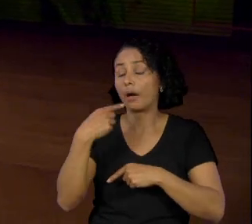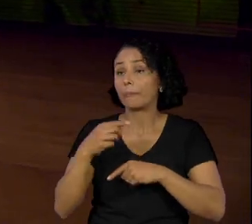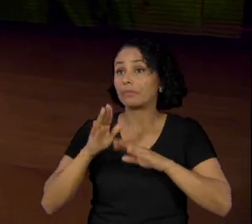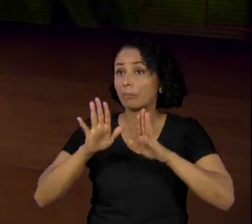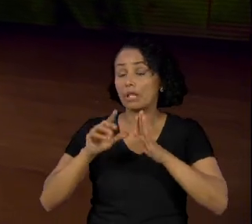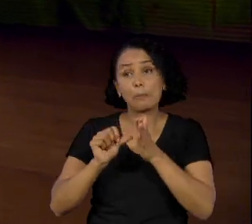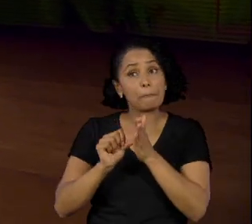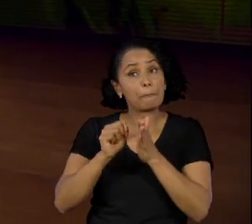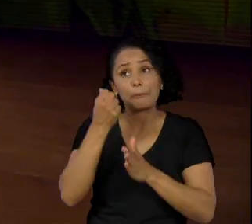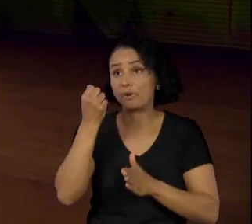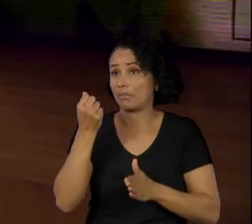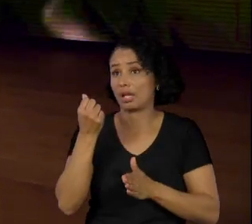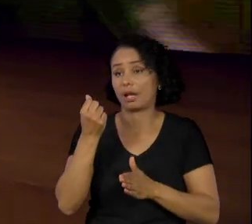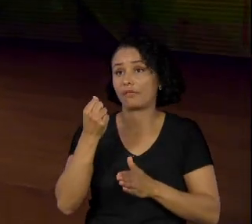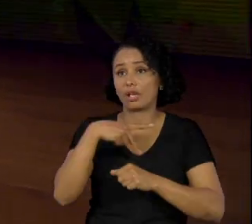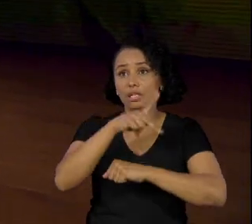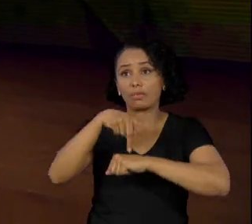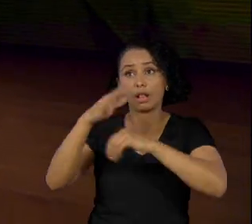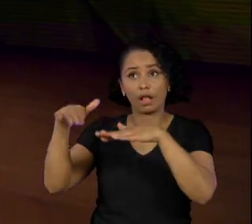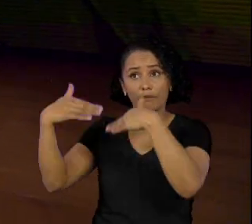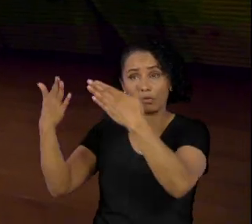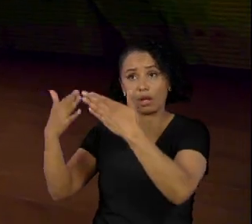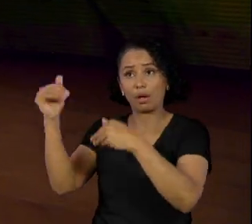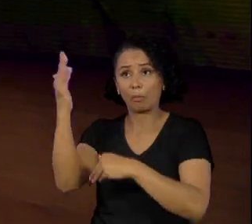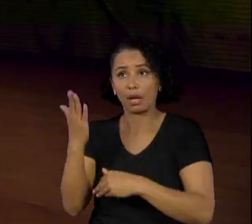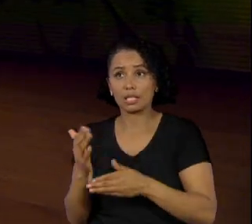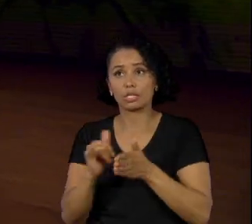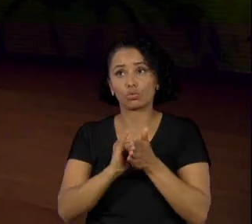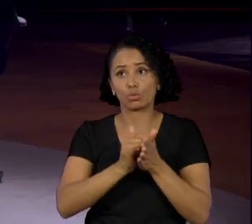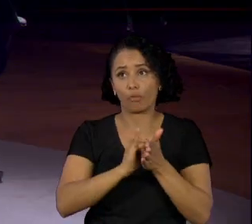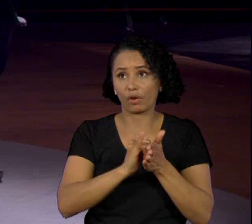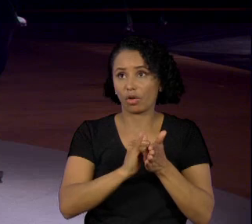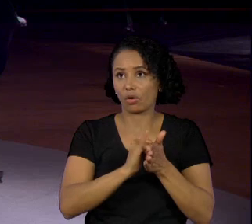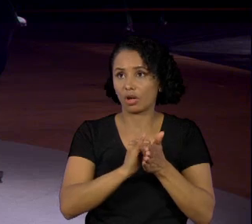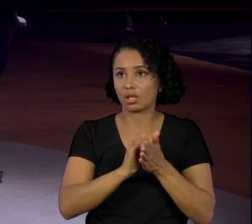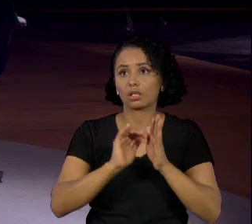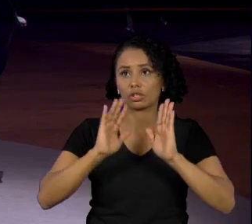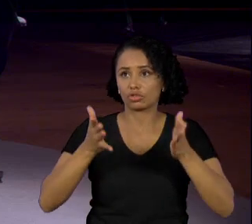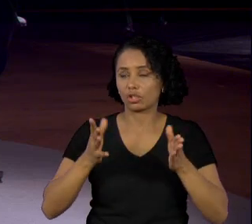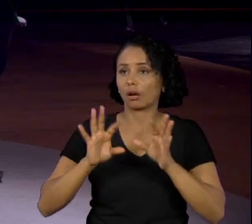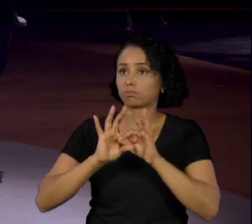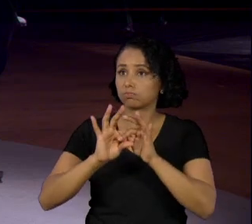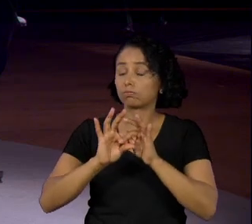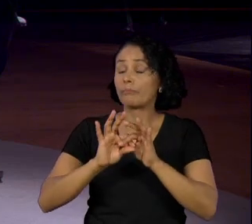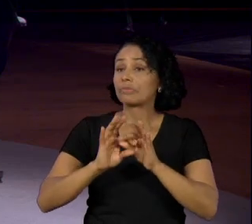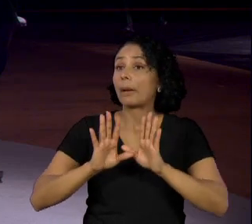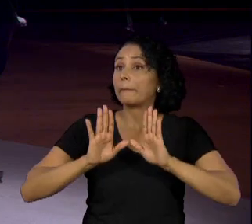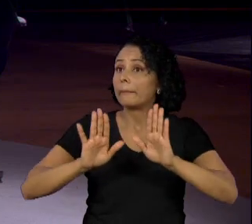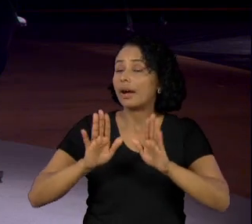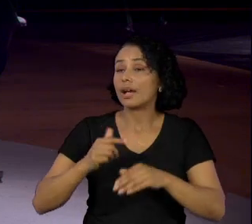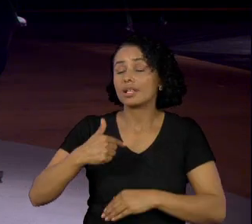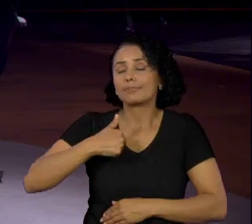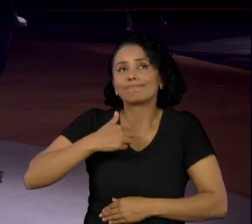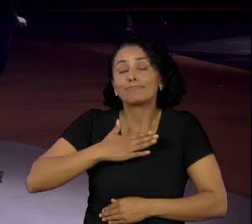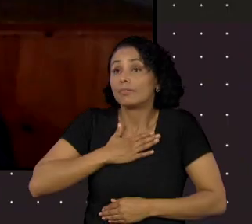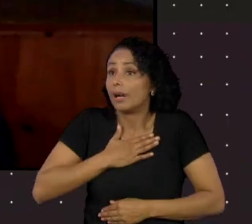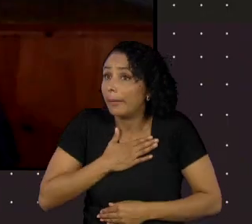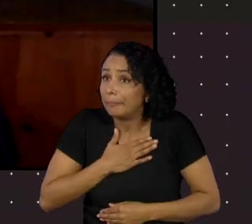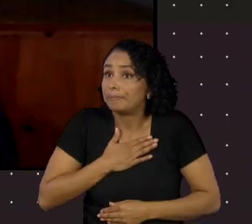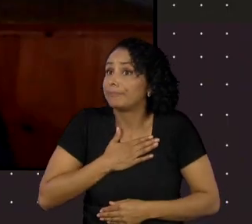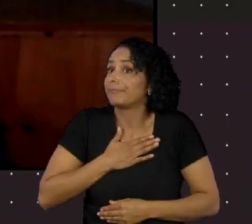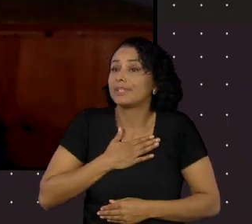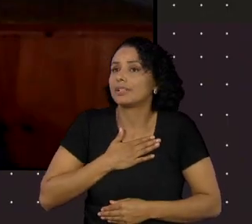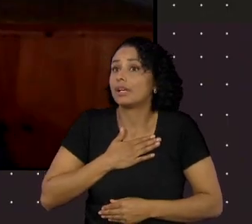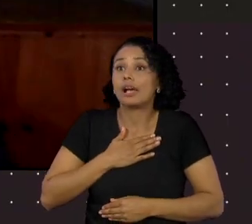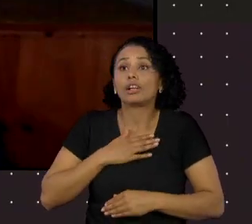gente filmou Brasil e Nova York, mas como se ele fosse passado todo em Nova York. E para mim isso era muito, muito